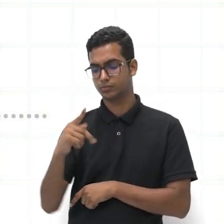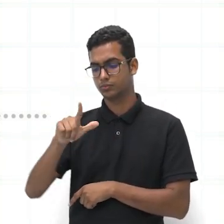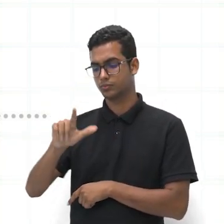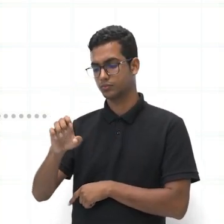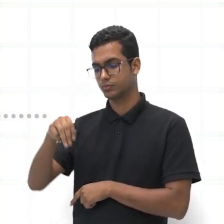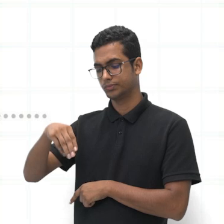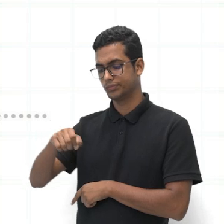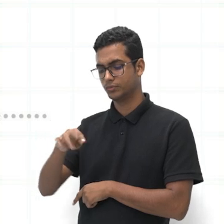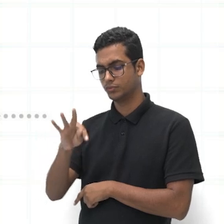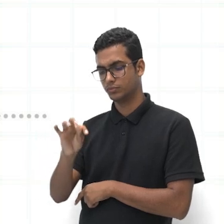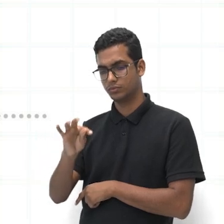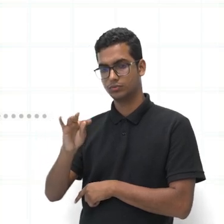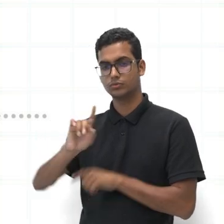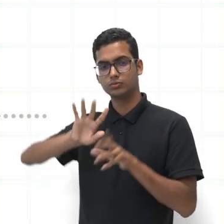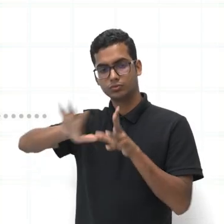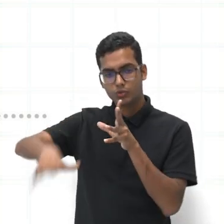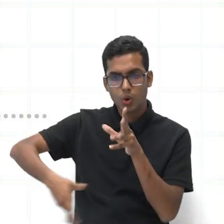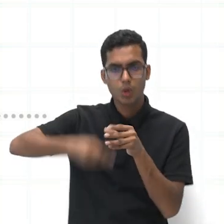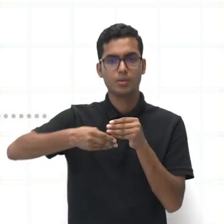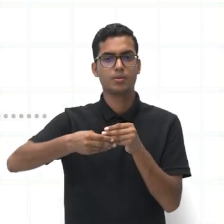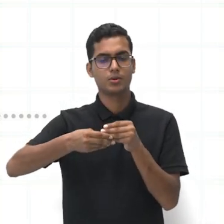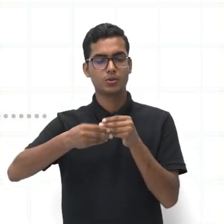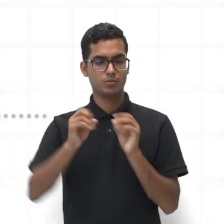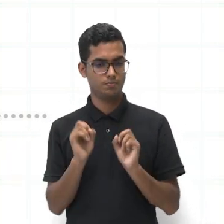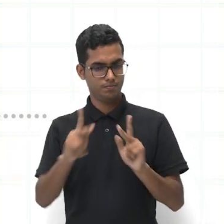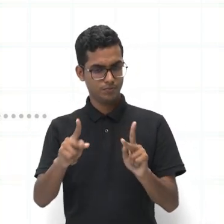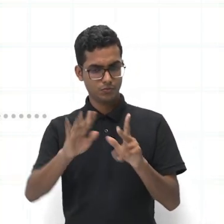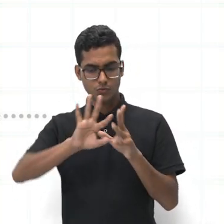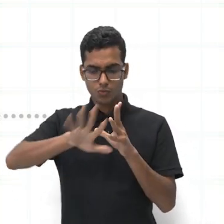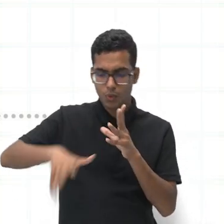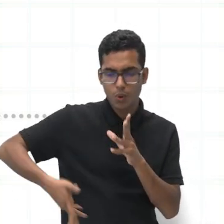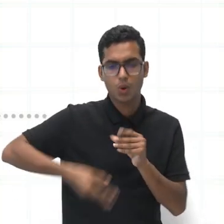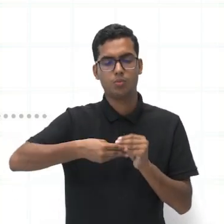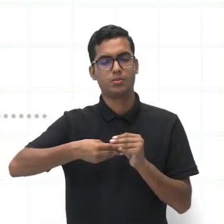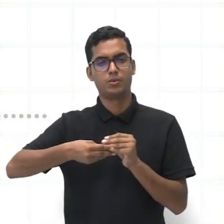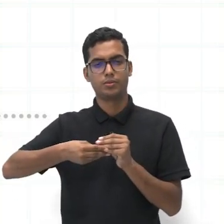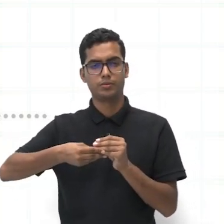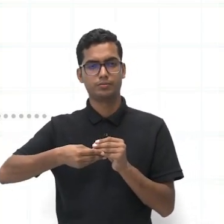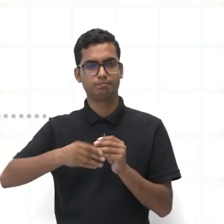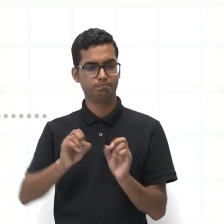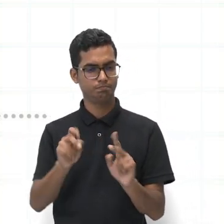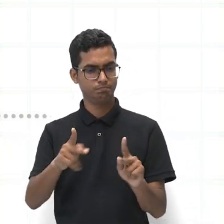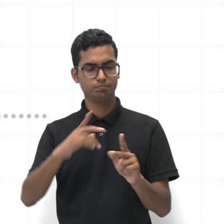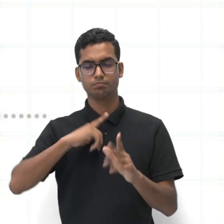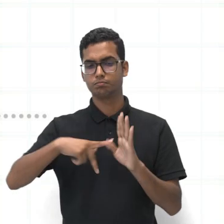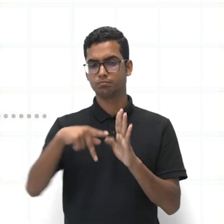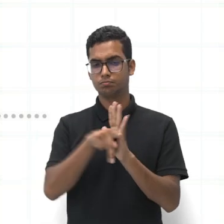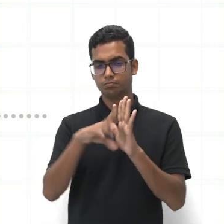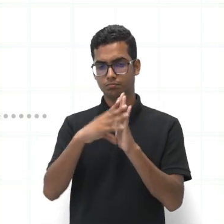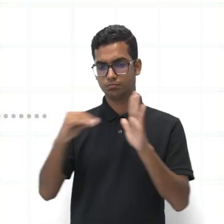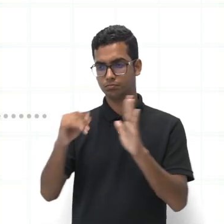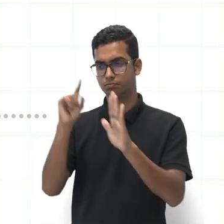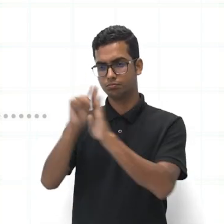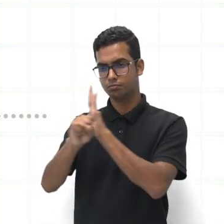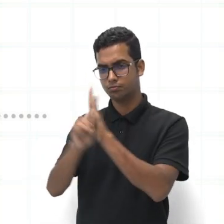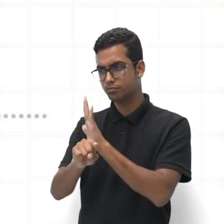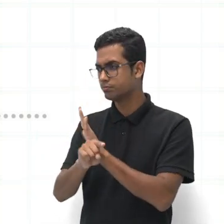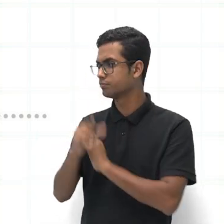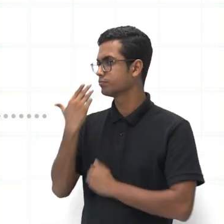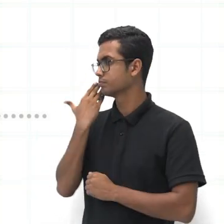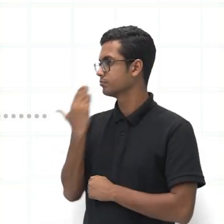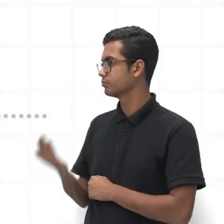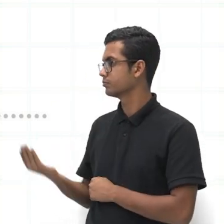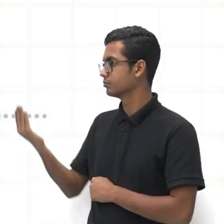complemento, ok? E aí, partindo desse modelo aqui de perguntas, a